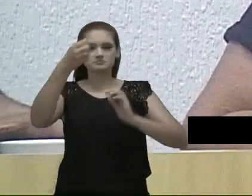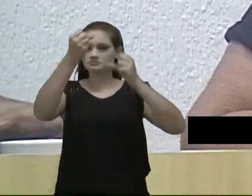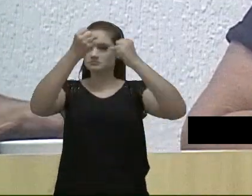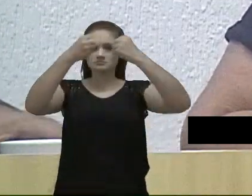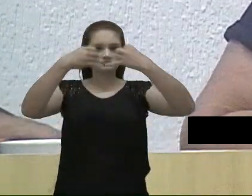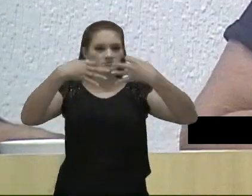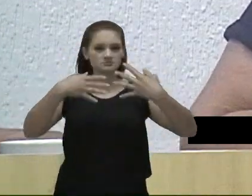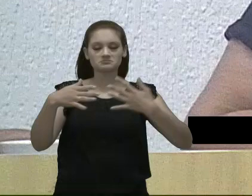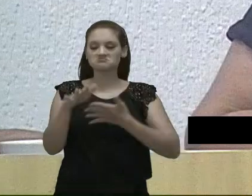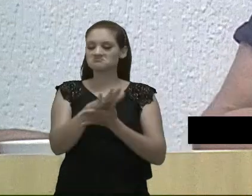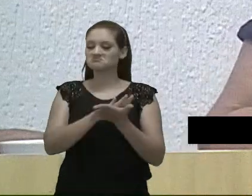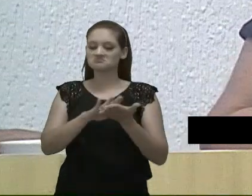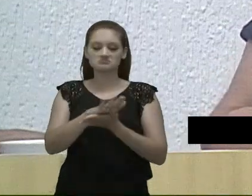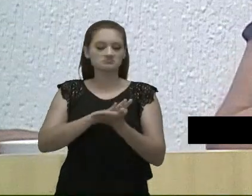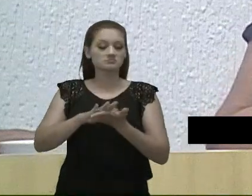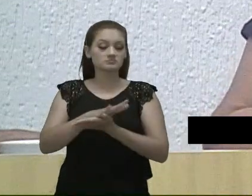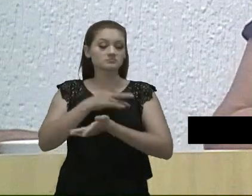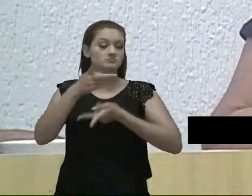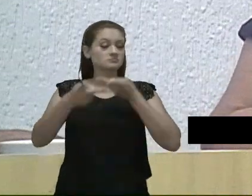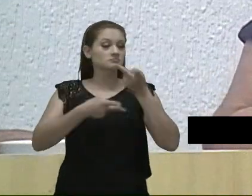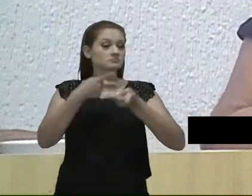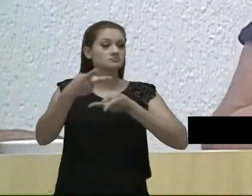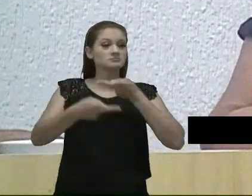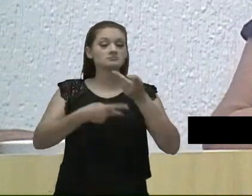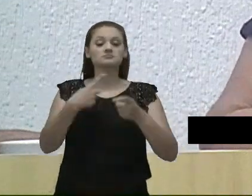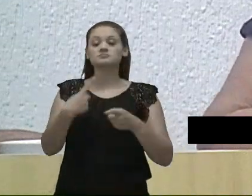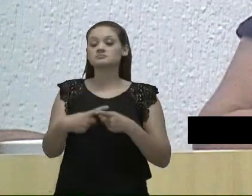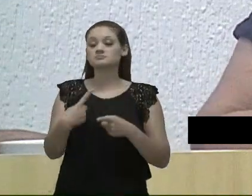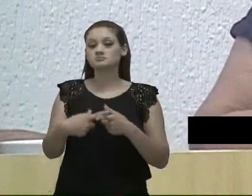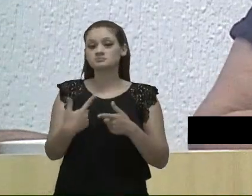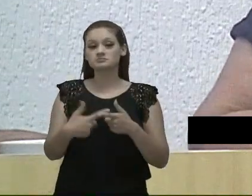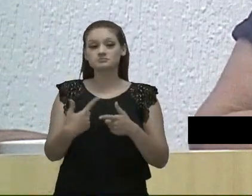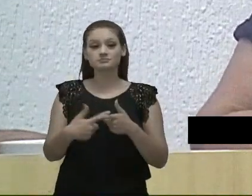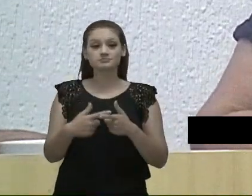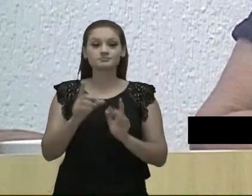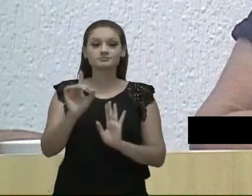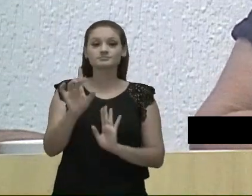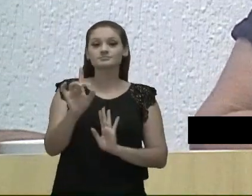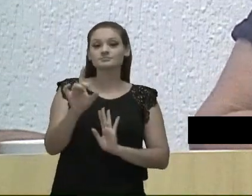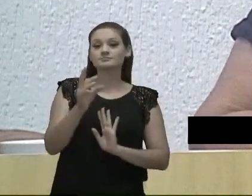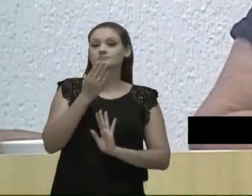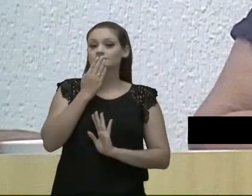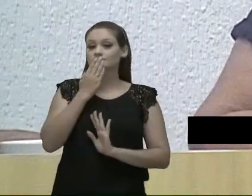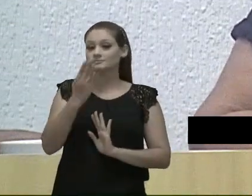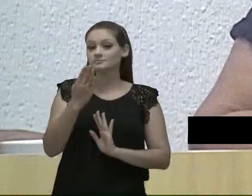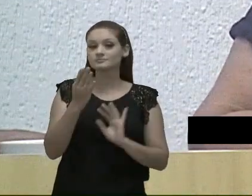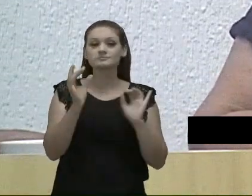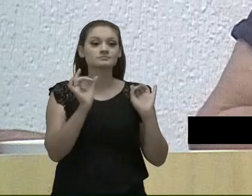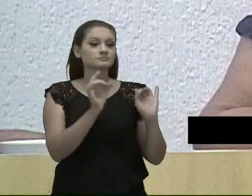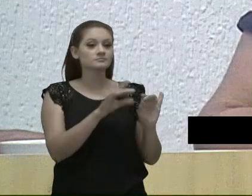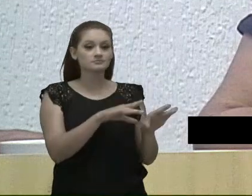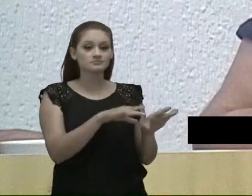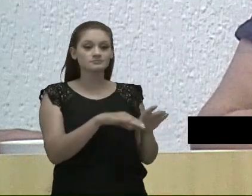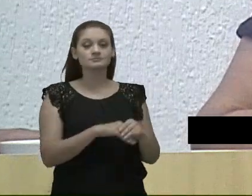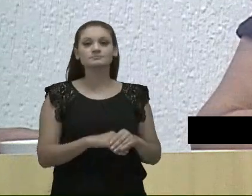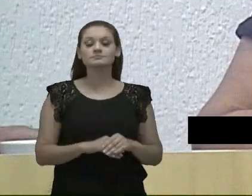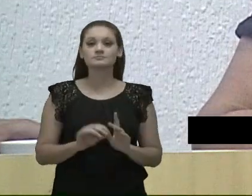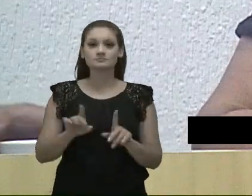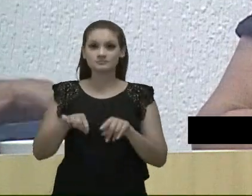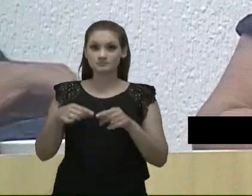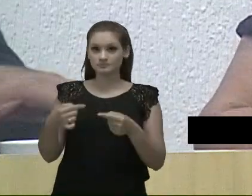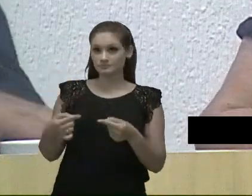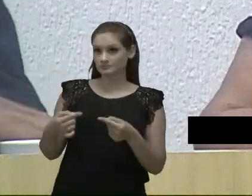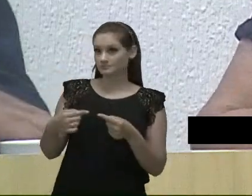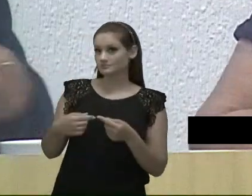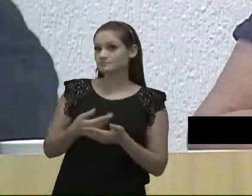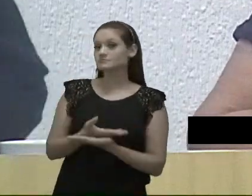o motivo, não falaram o porquê, simplesmente pediram para sair. Mas você está colocando para